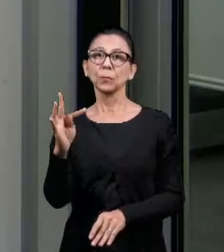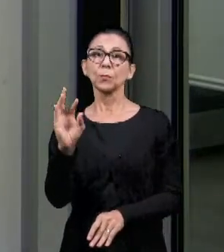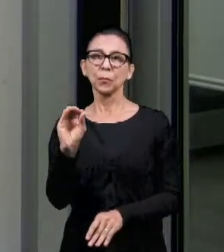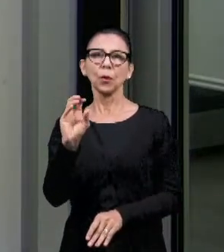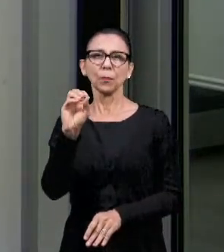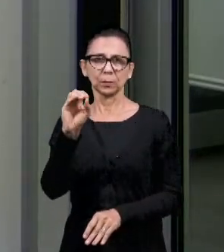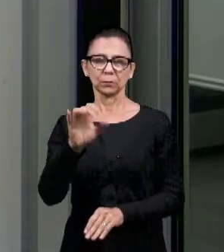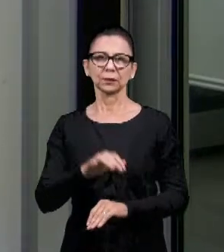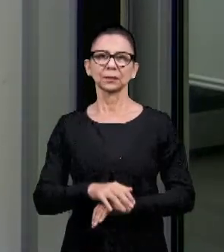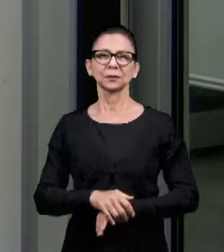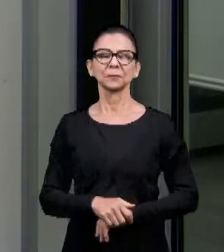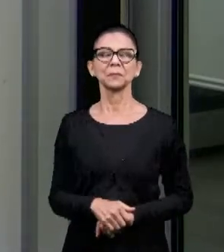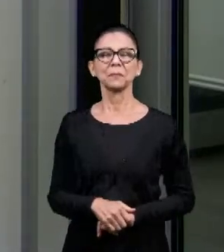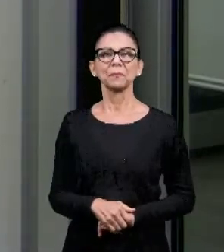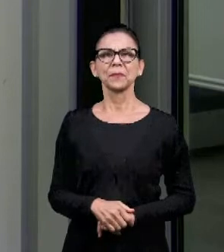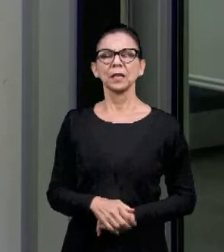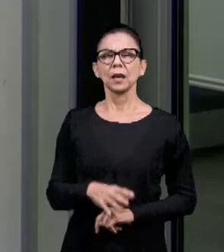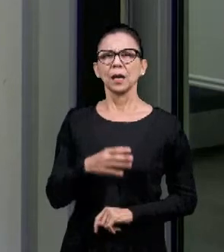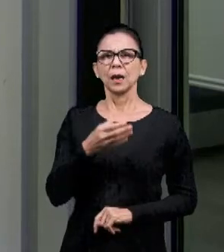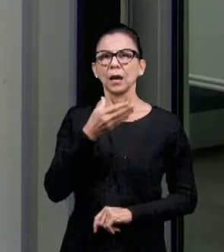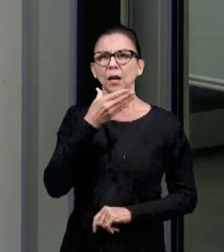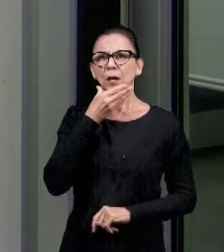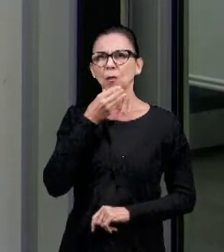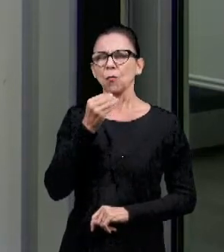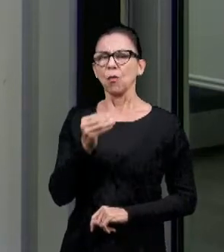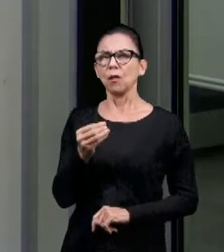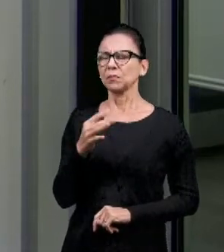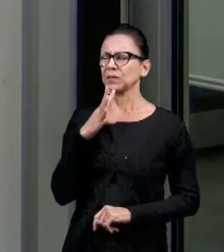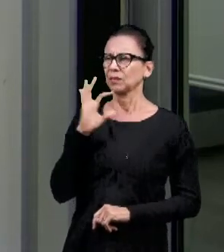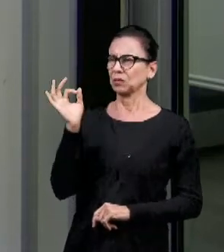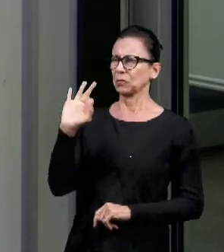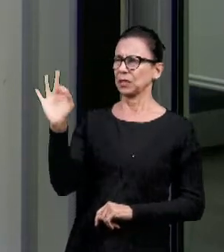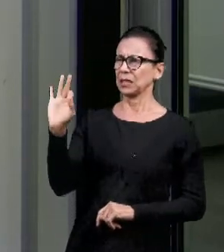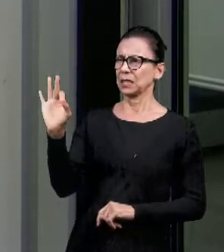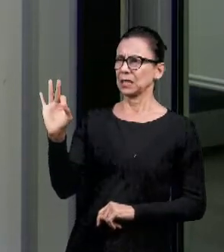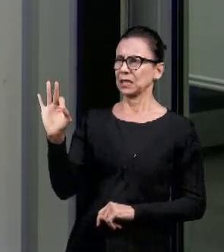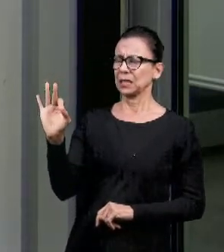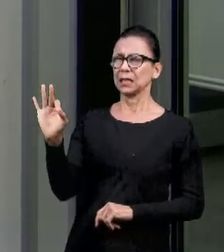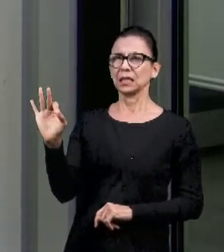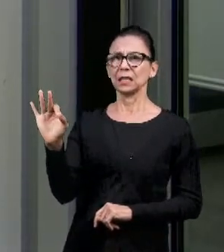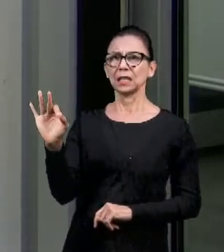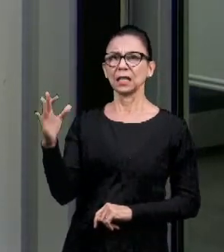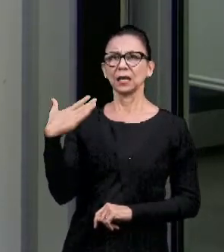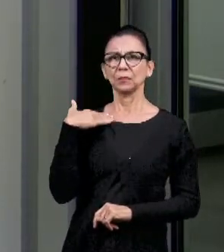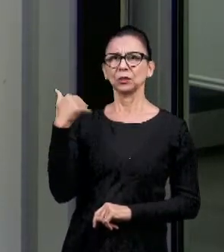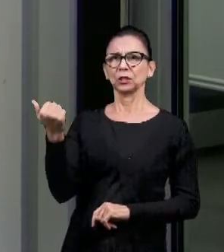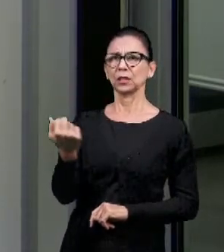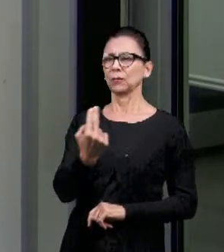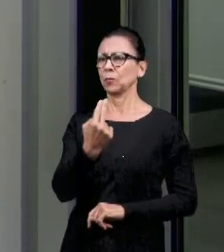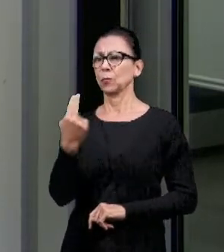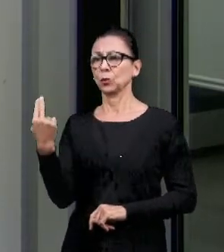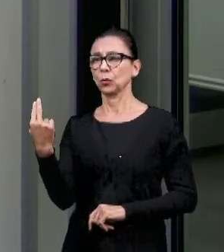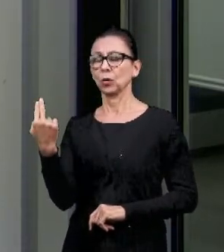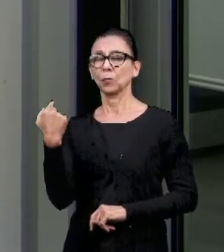nome e dizia assim: Daniel, eu vou te ensinar a fazer púlpito.